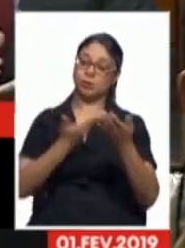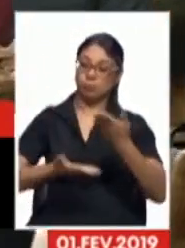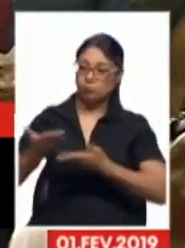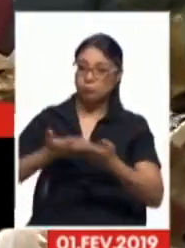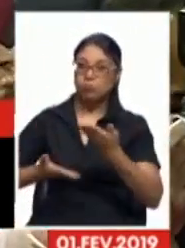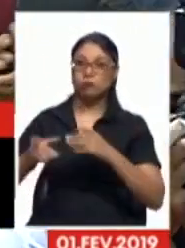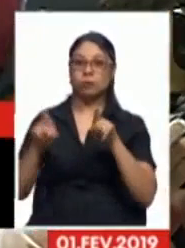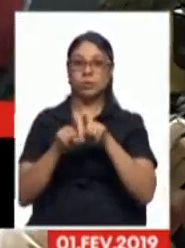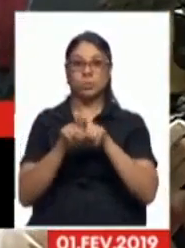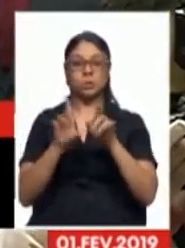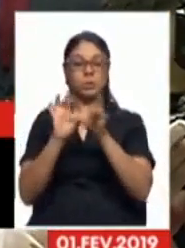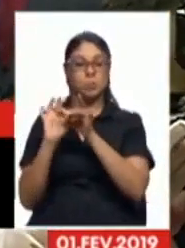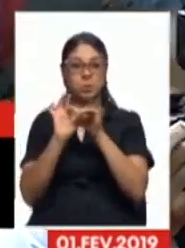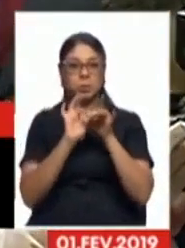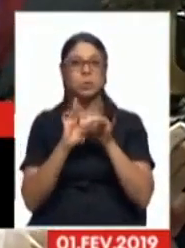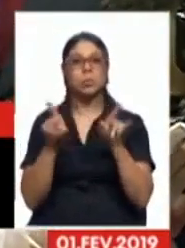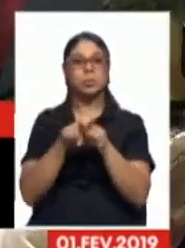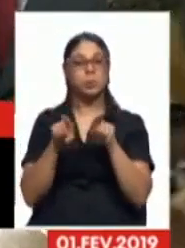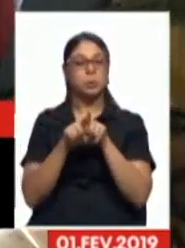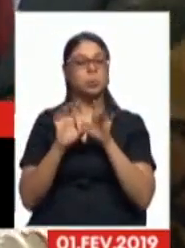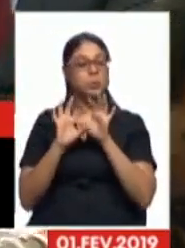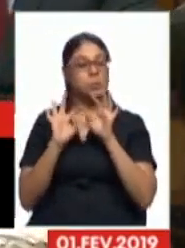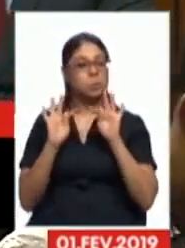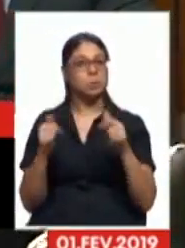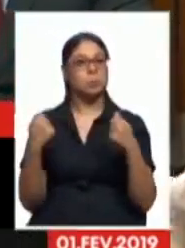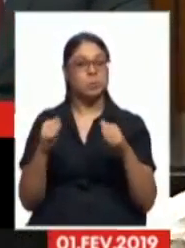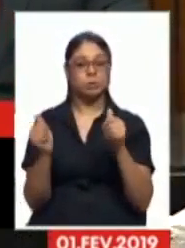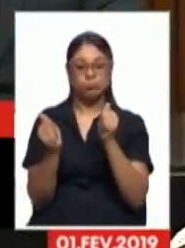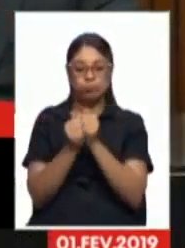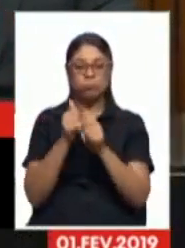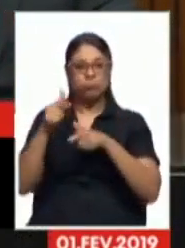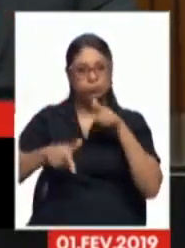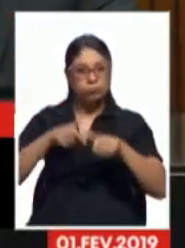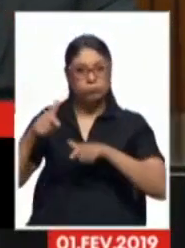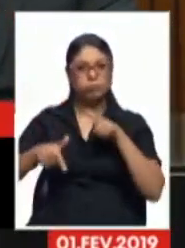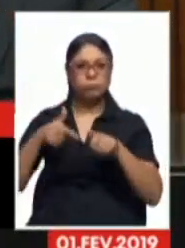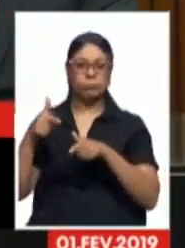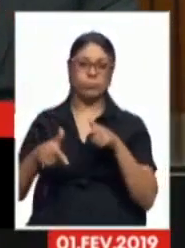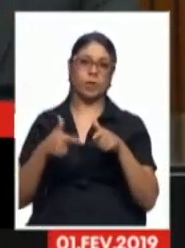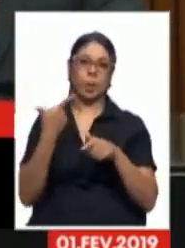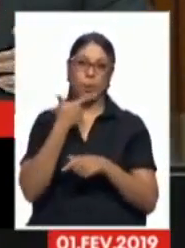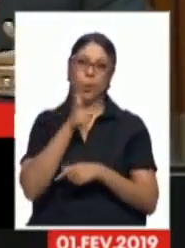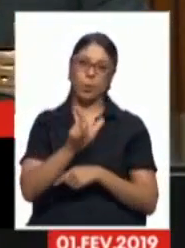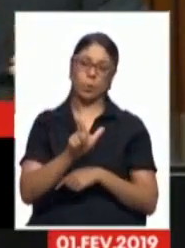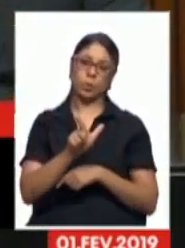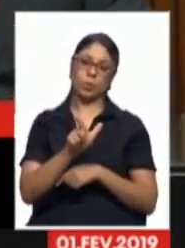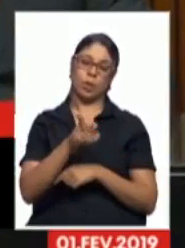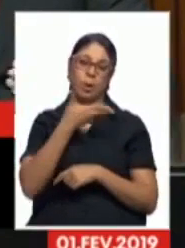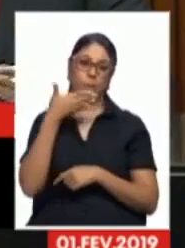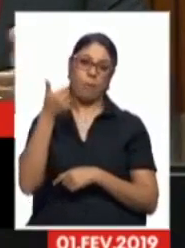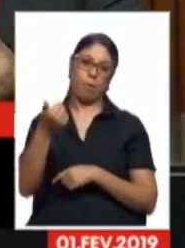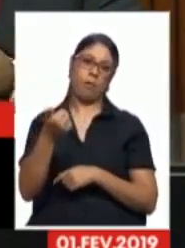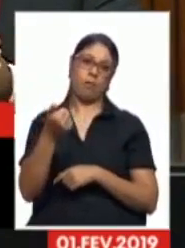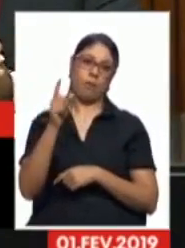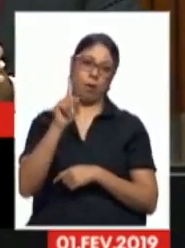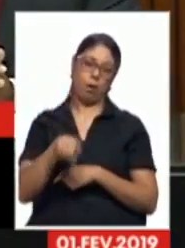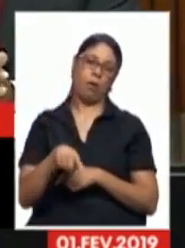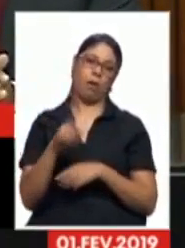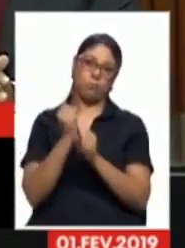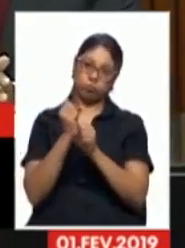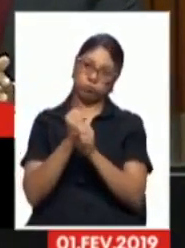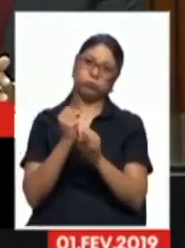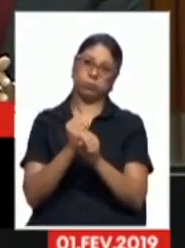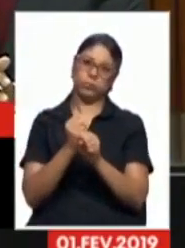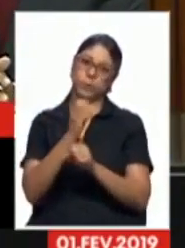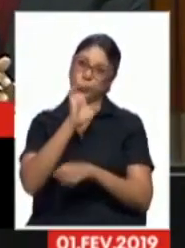esforço conjunto de todos os poderes em torno de um ajuste nas contas públicas do Estado. O governador apresentou alguns números